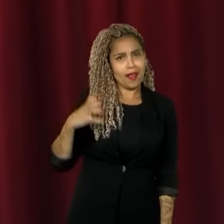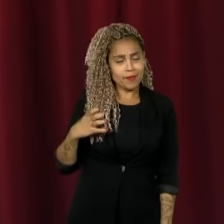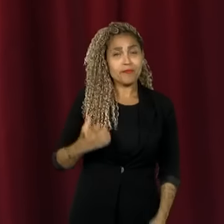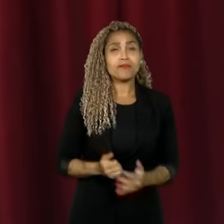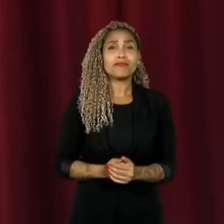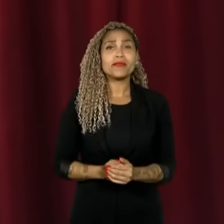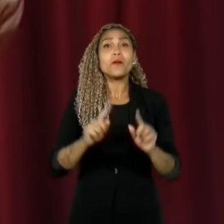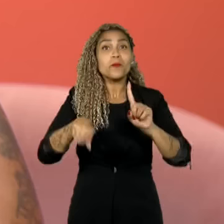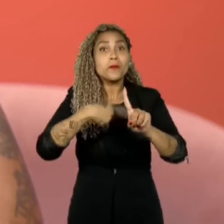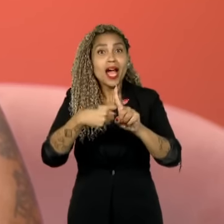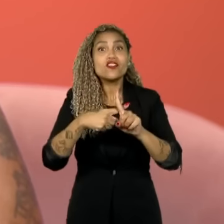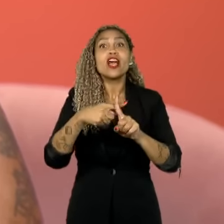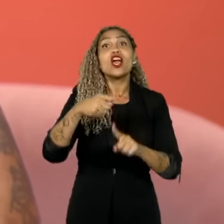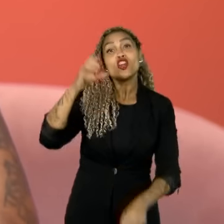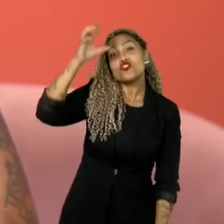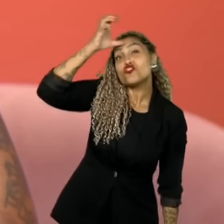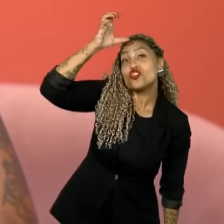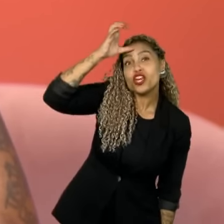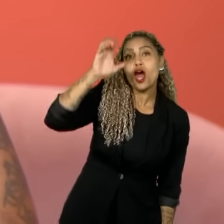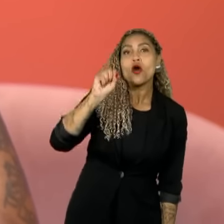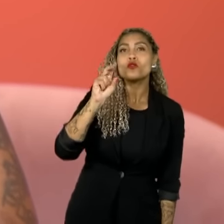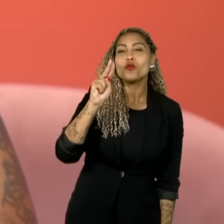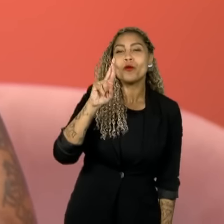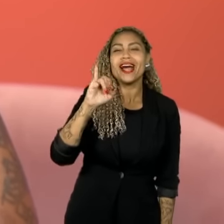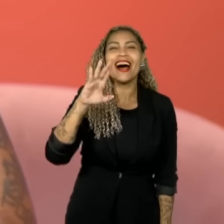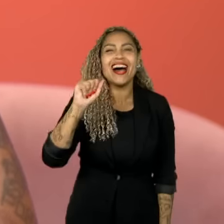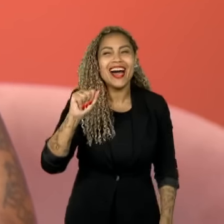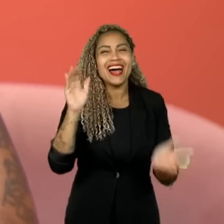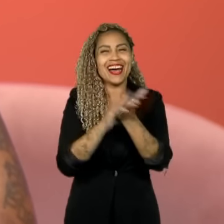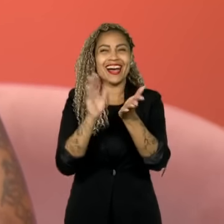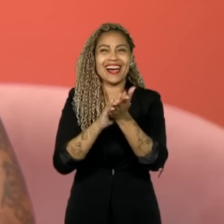receber Tia Surica. Ai, que honra!